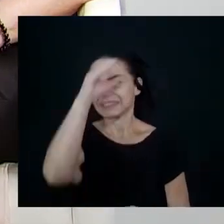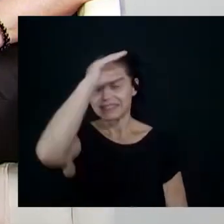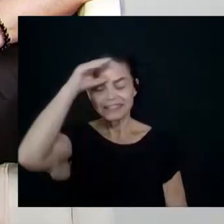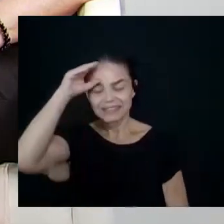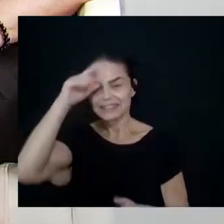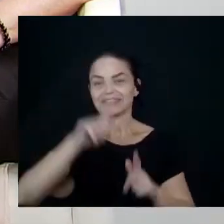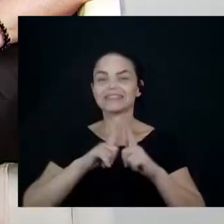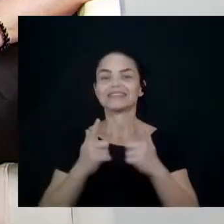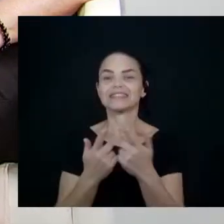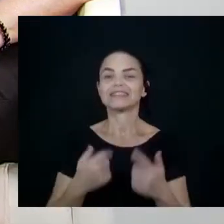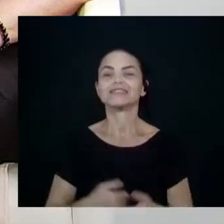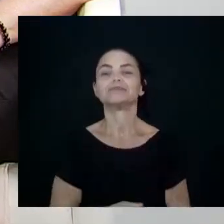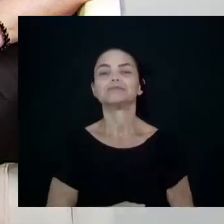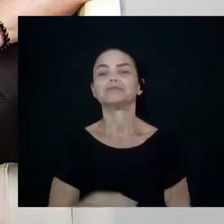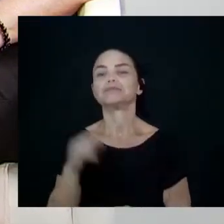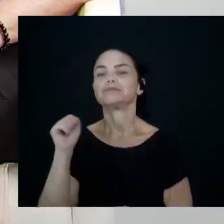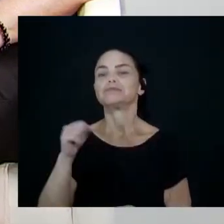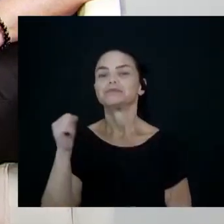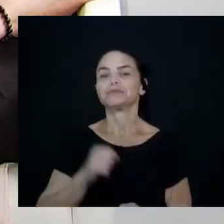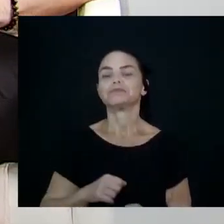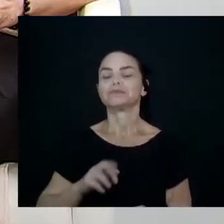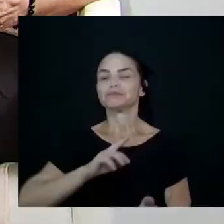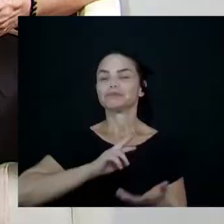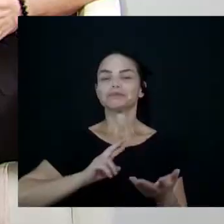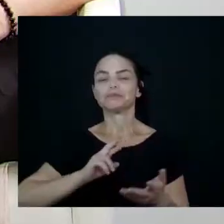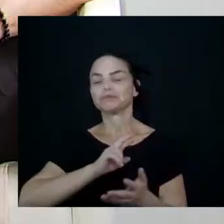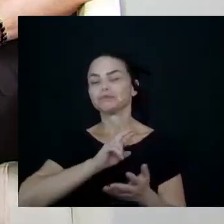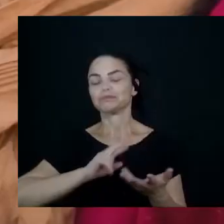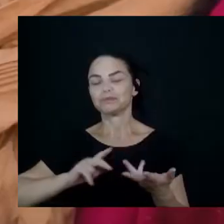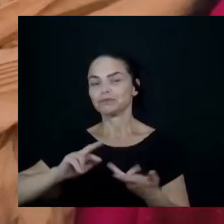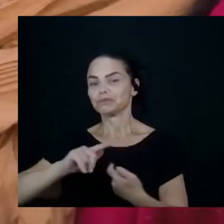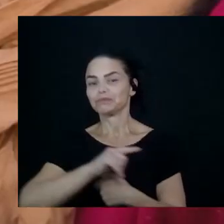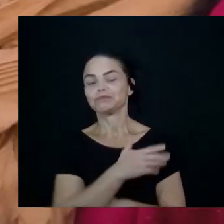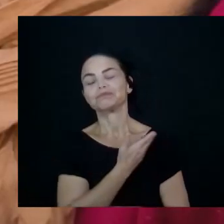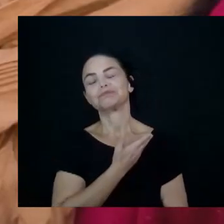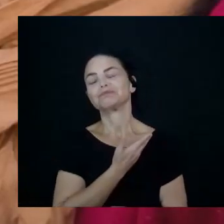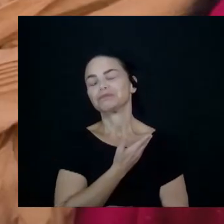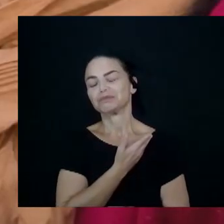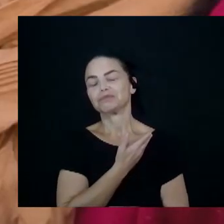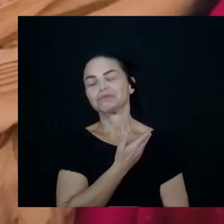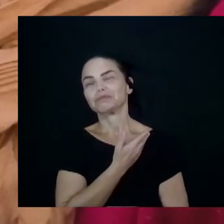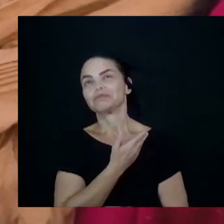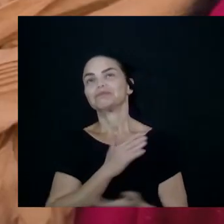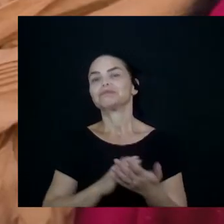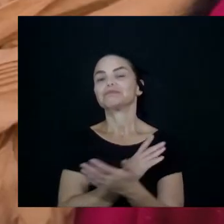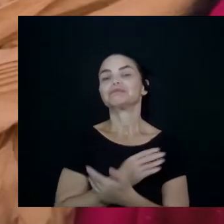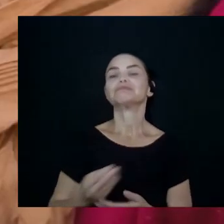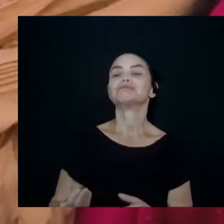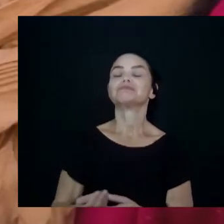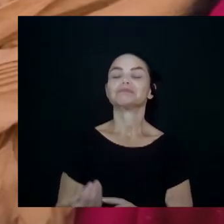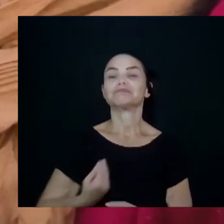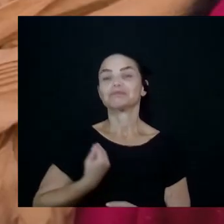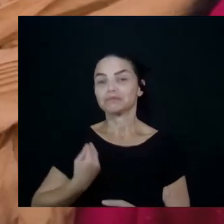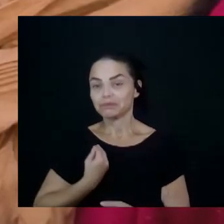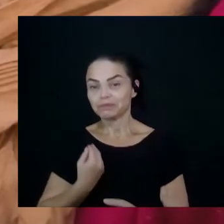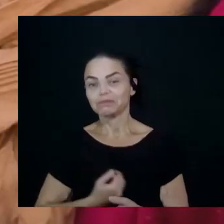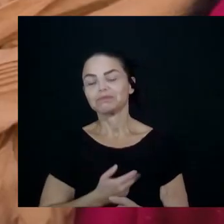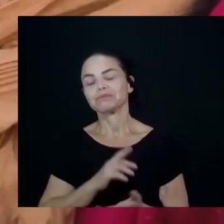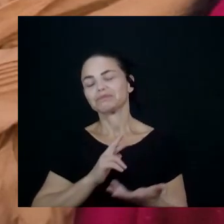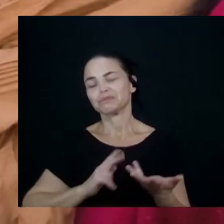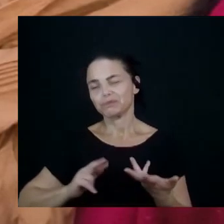clientes através do grupo. Sim. Várias. E amigas também. Algumas vieram para a vida. Sim, com